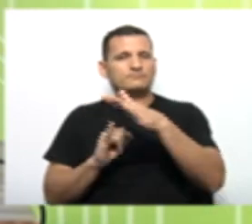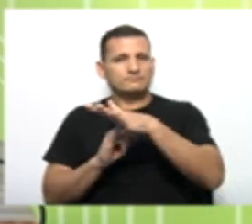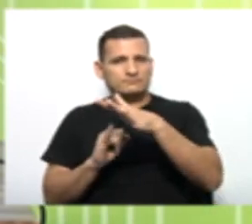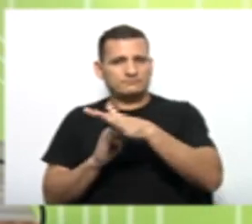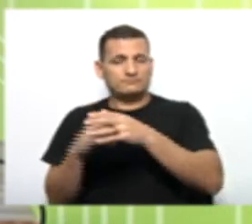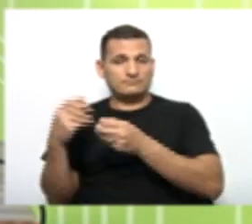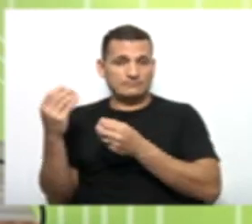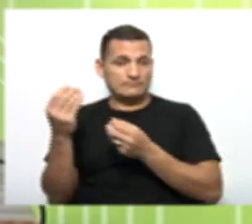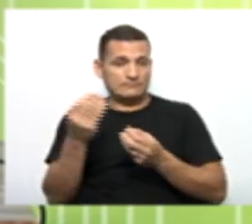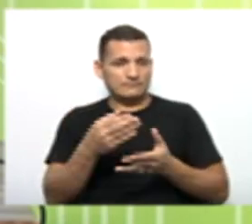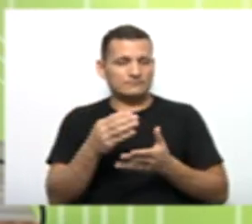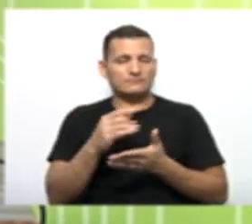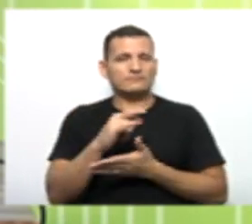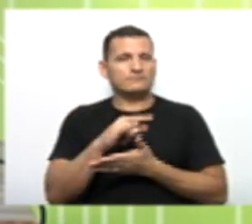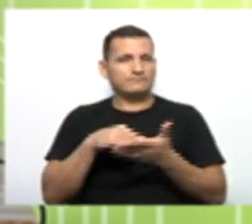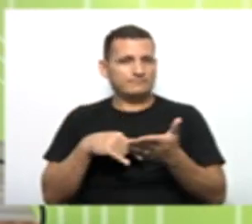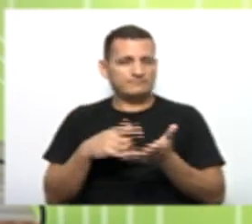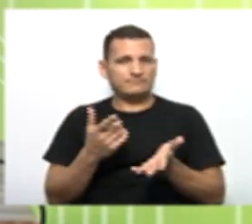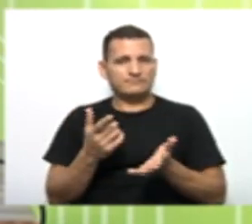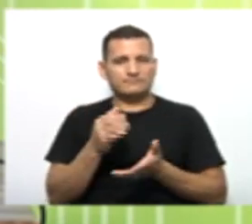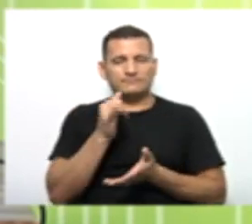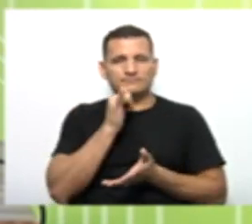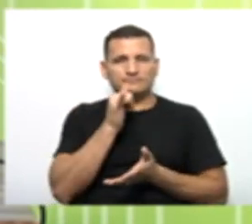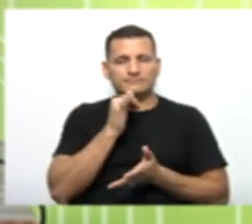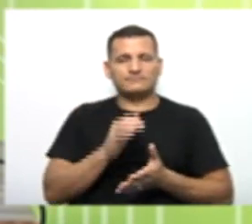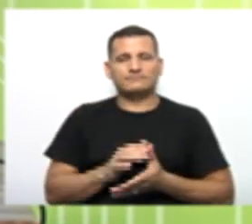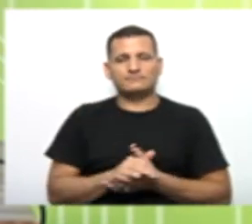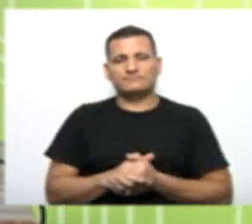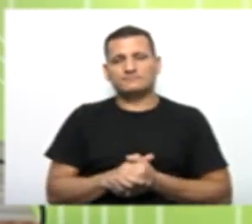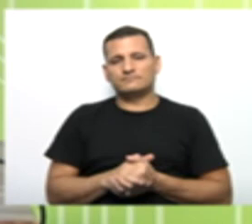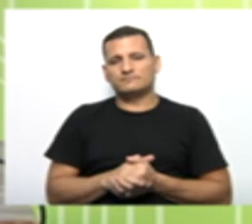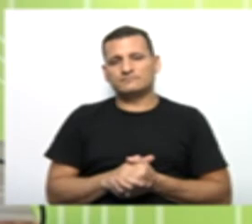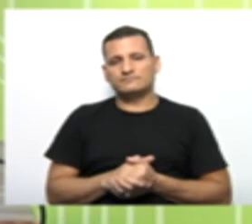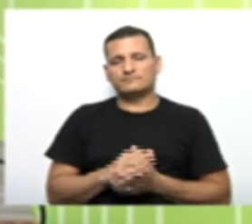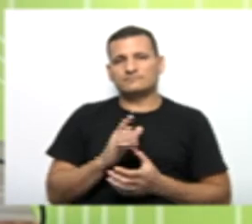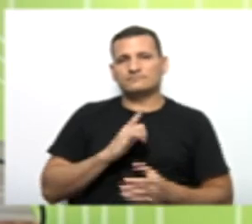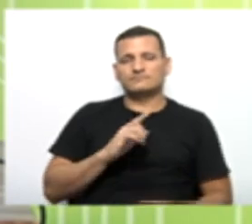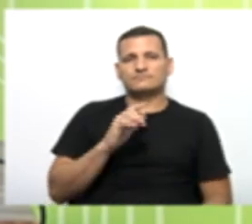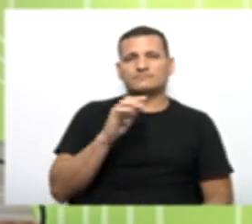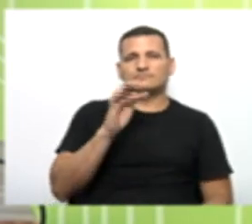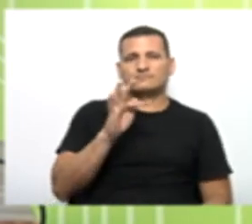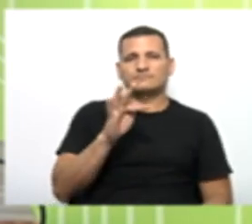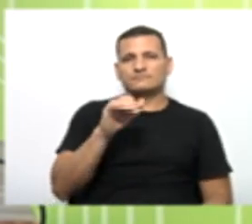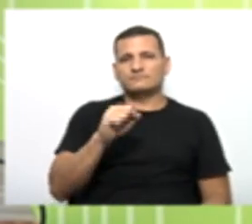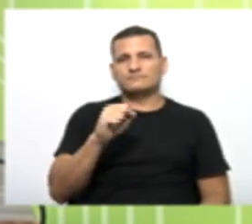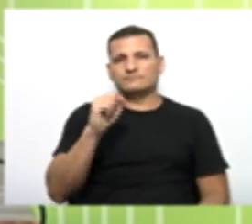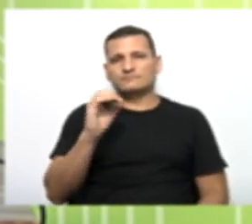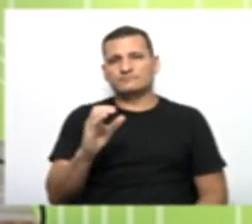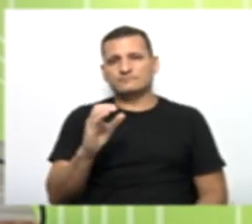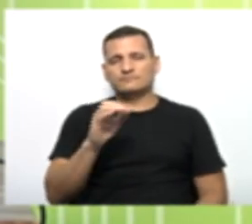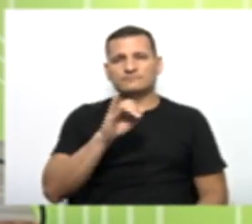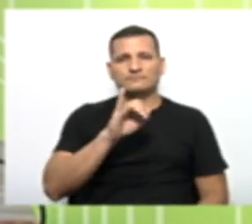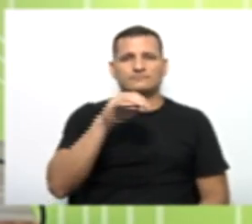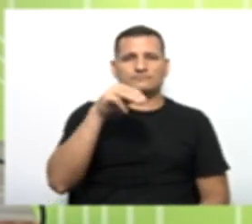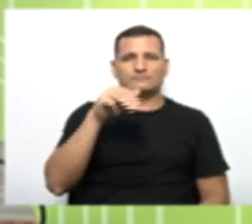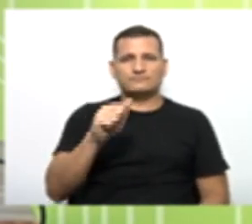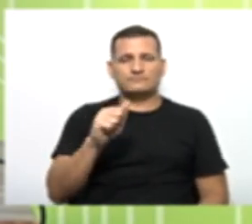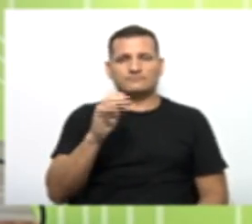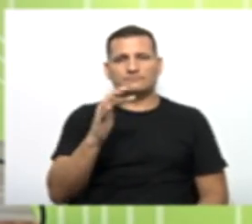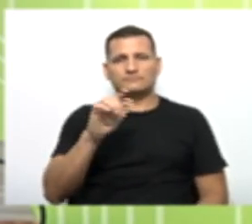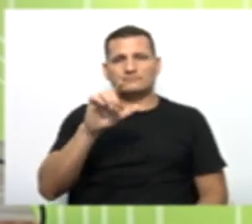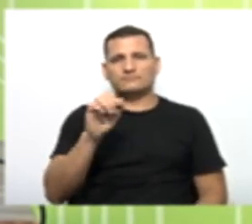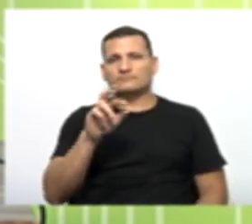certificados. Por exemplo, nós temos o FSC, nós temos o Imaflora, que